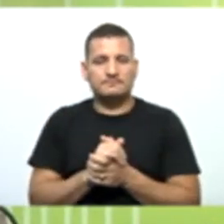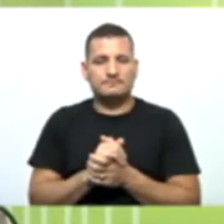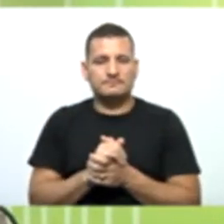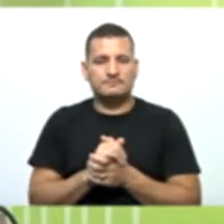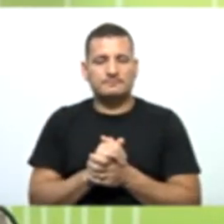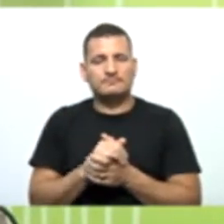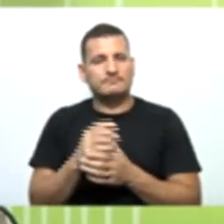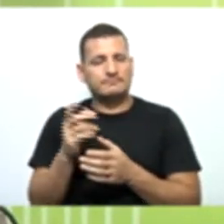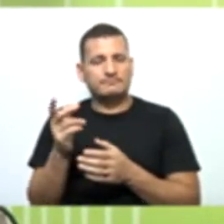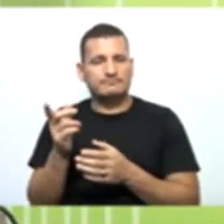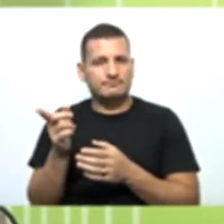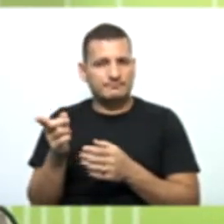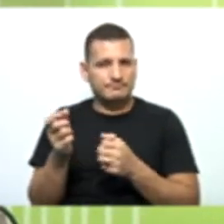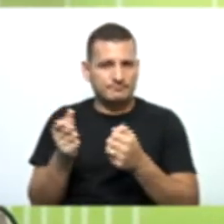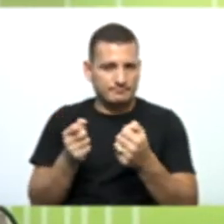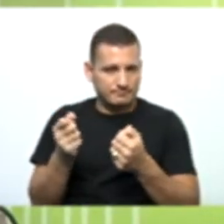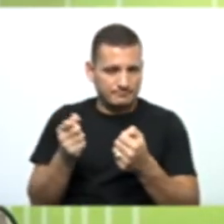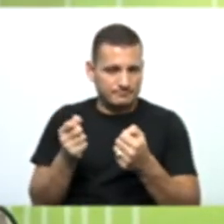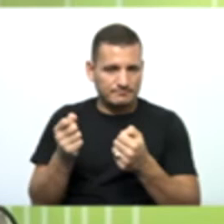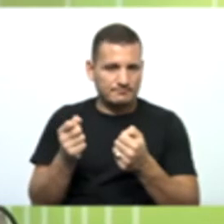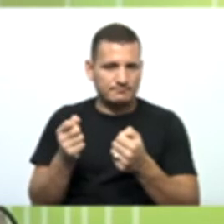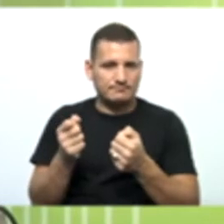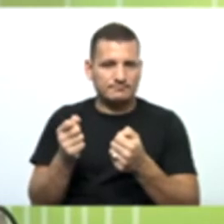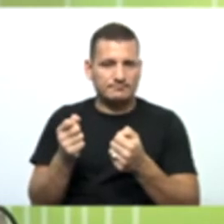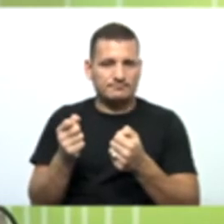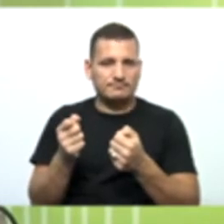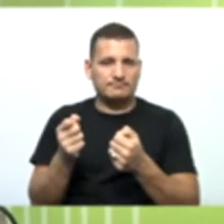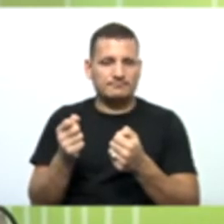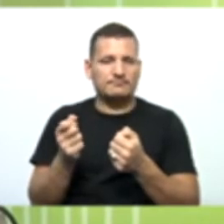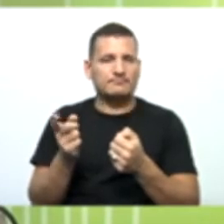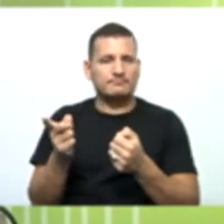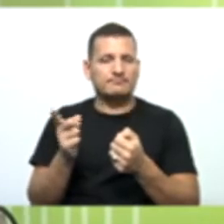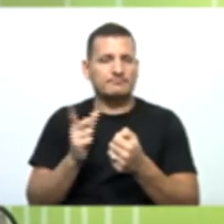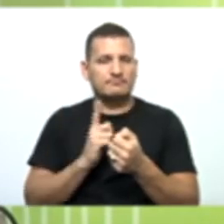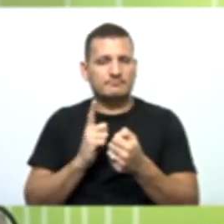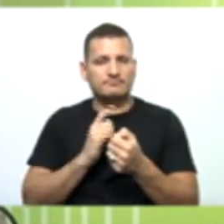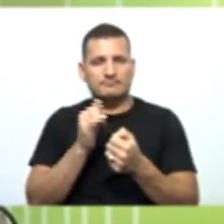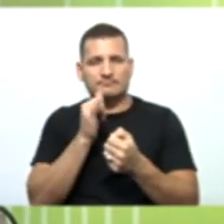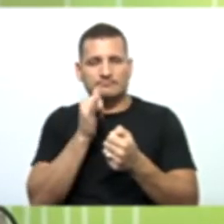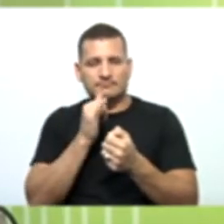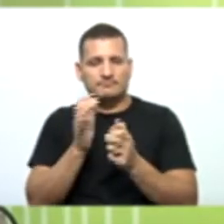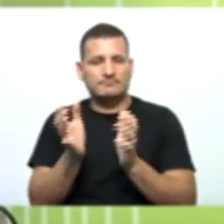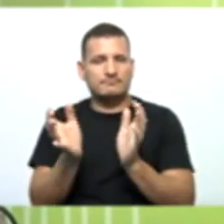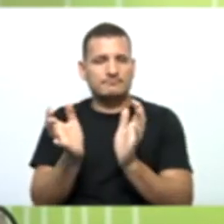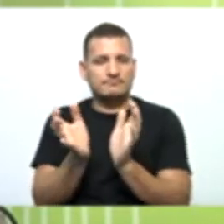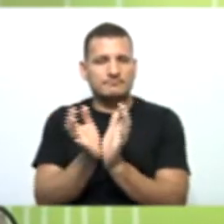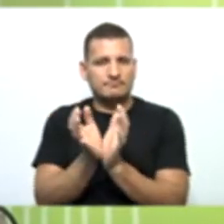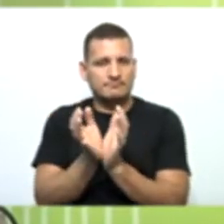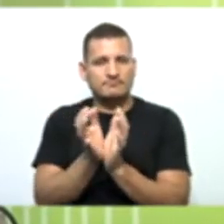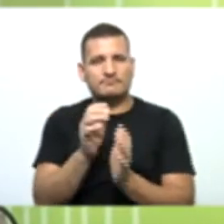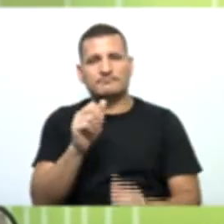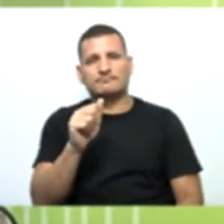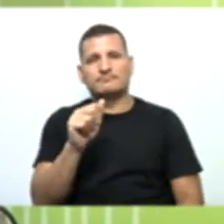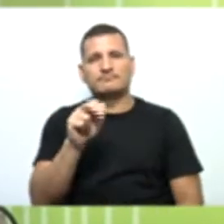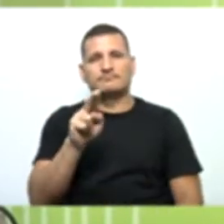Quando eu falo carro, eles não estão relacionados à classe, por exemplo,